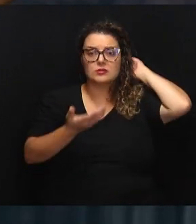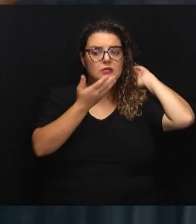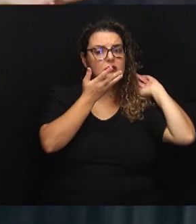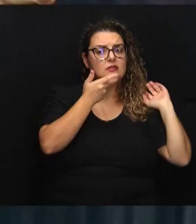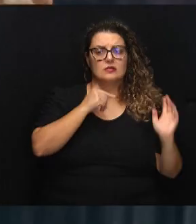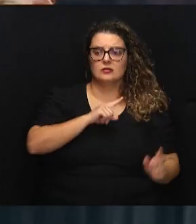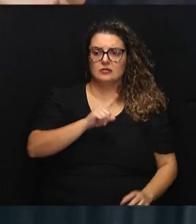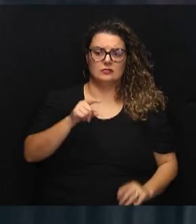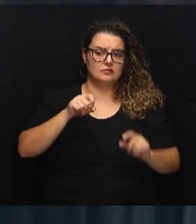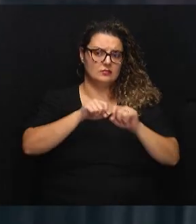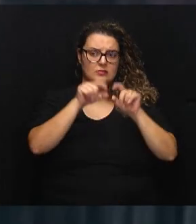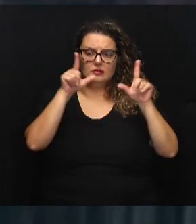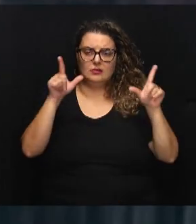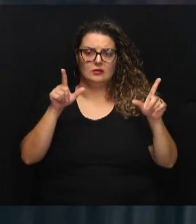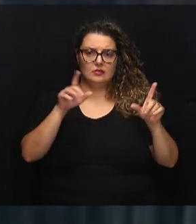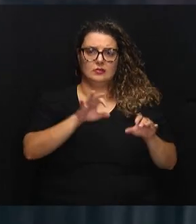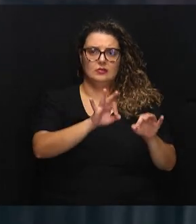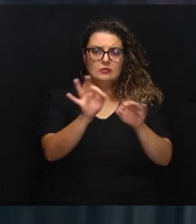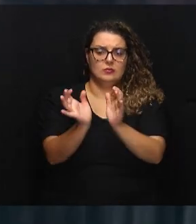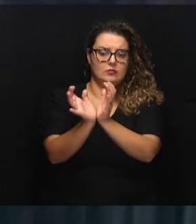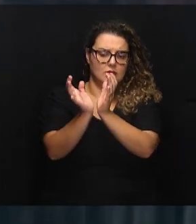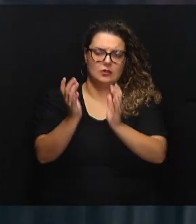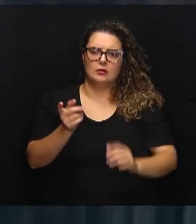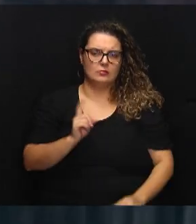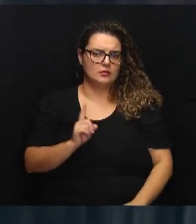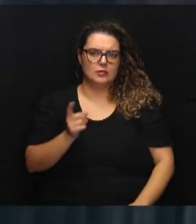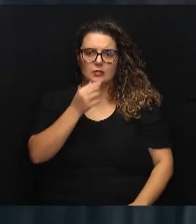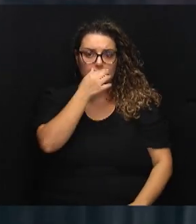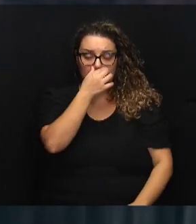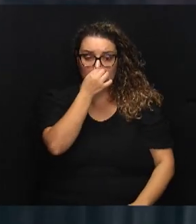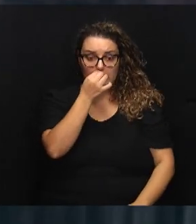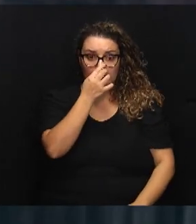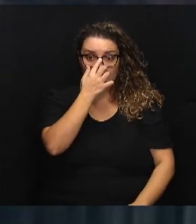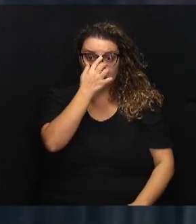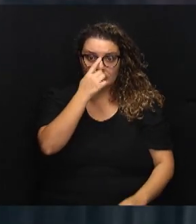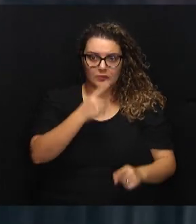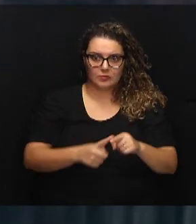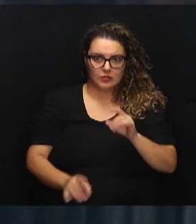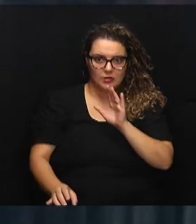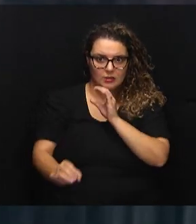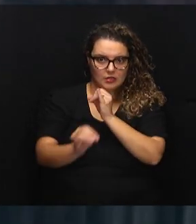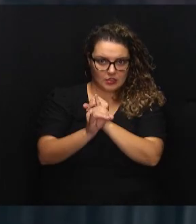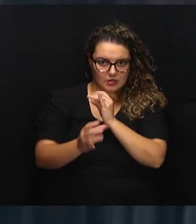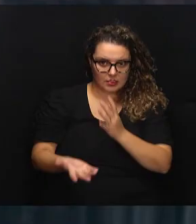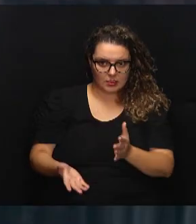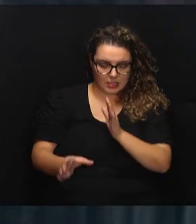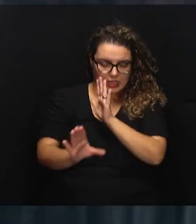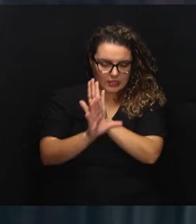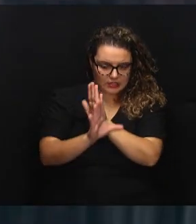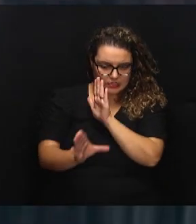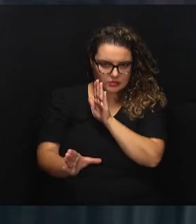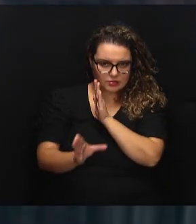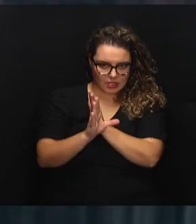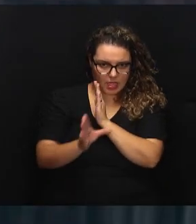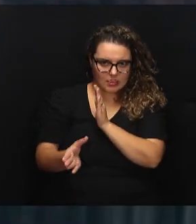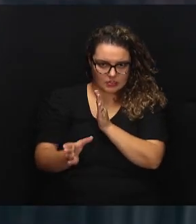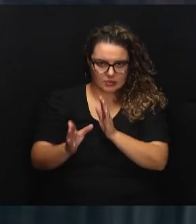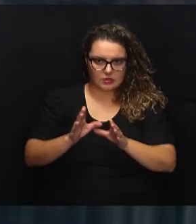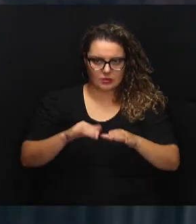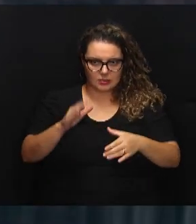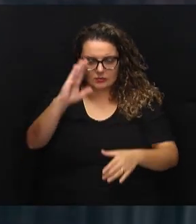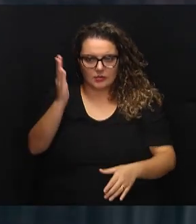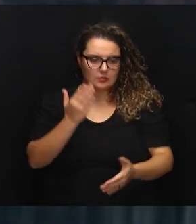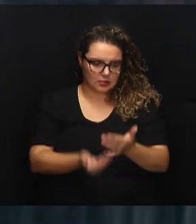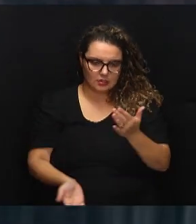ia acordar para assistir uma Copa do Mundo, porque a identificação com a seleção brasileira acabou se perdendo. Agora, com a